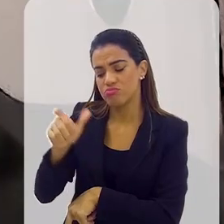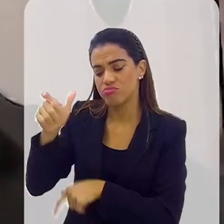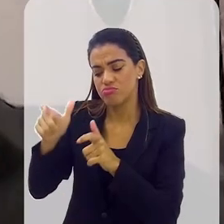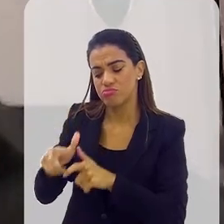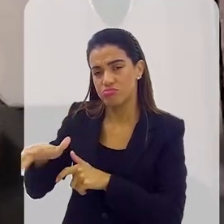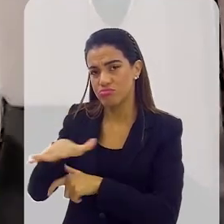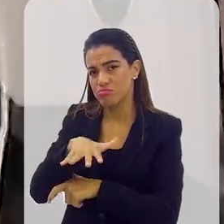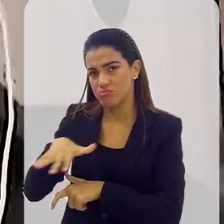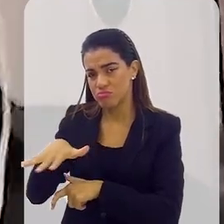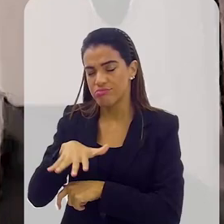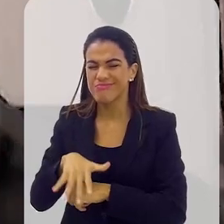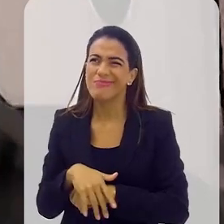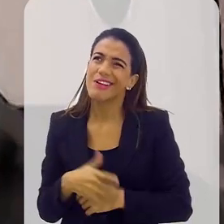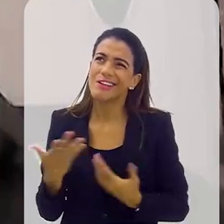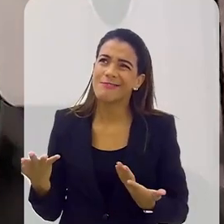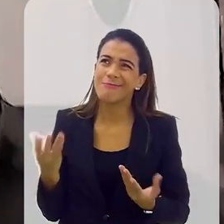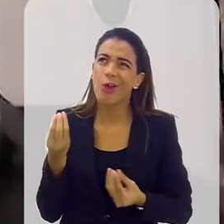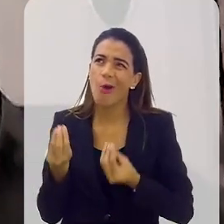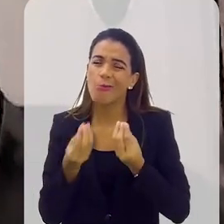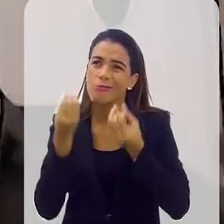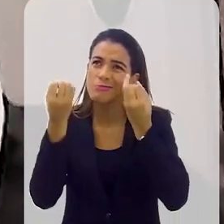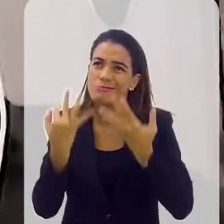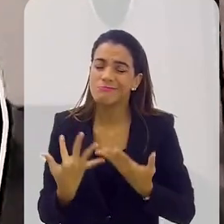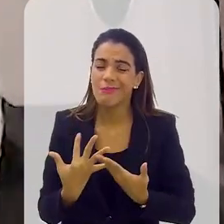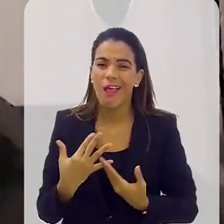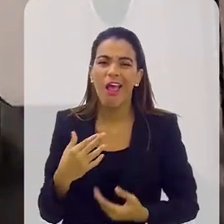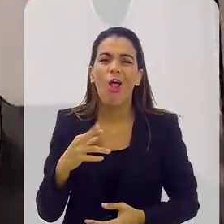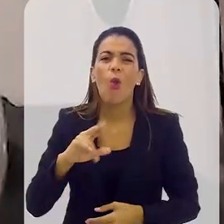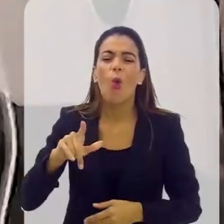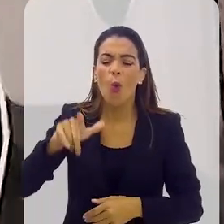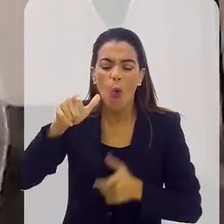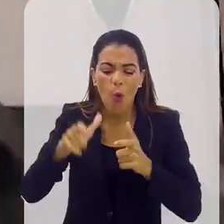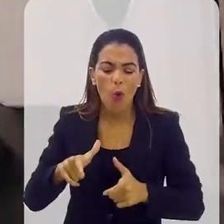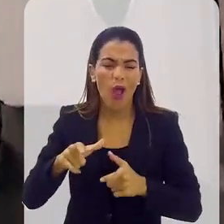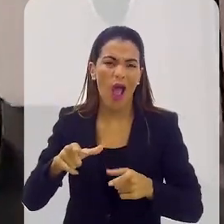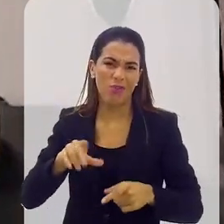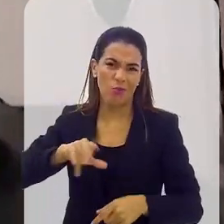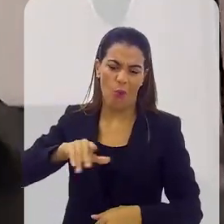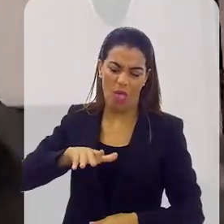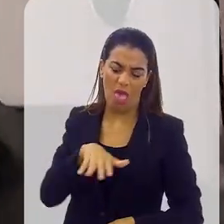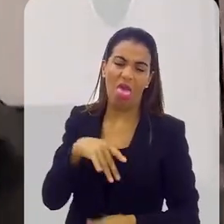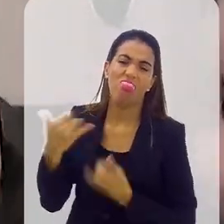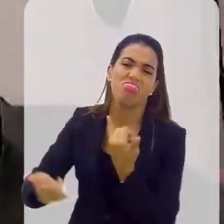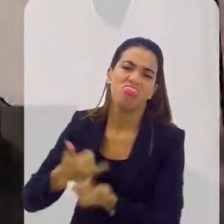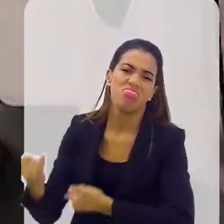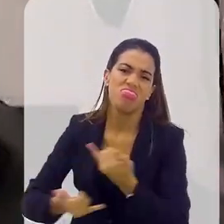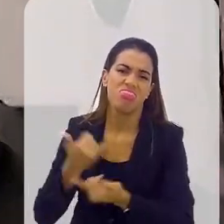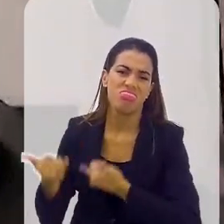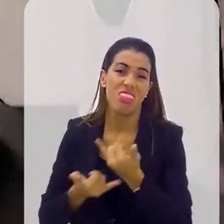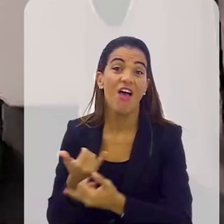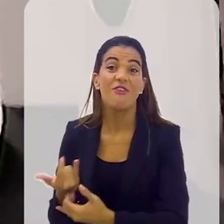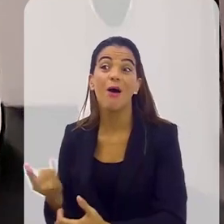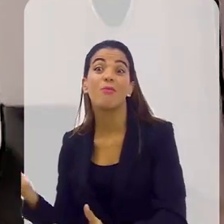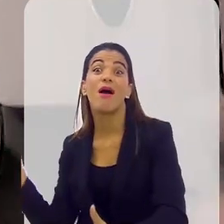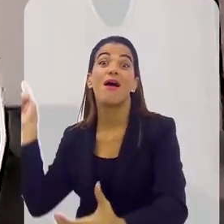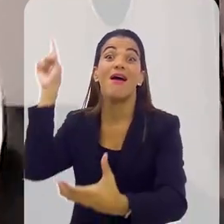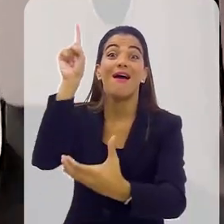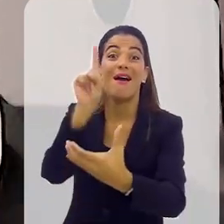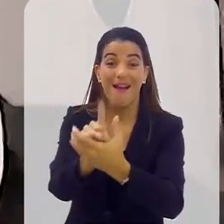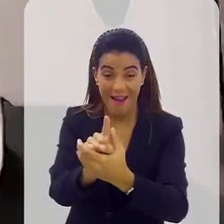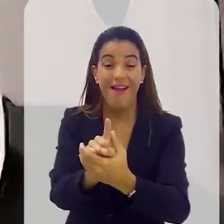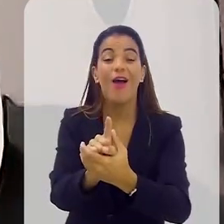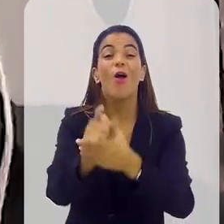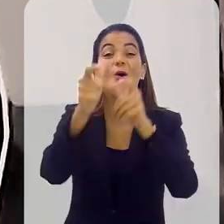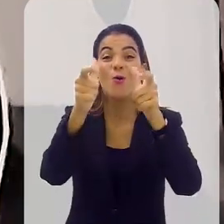não muito, como é que eu vou te dizer, não muito moleque, e vamos levar ele para o núcleo da molecagem, vamos levar